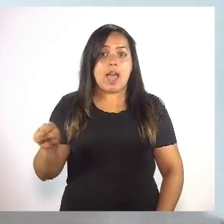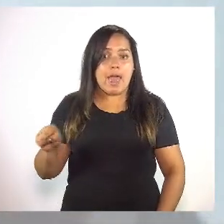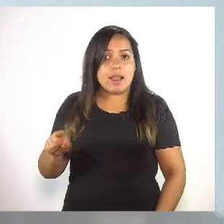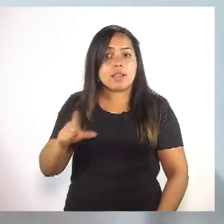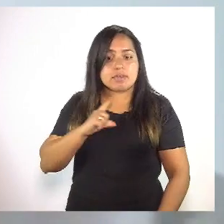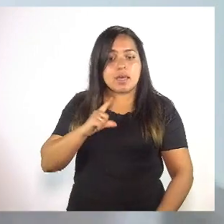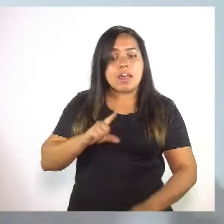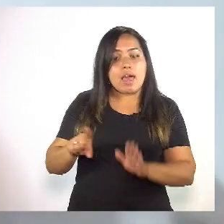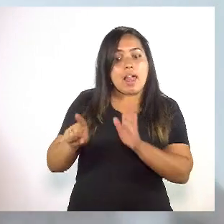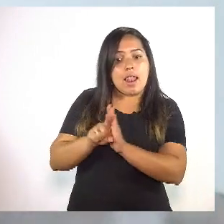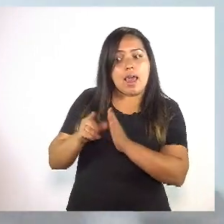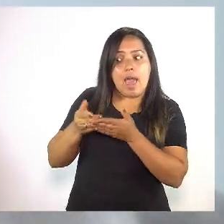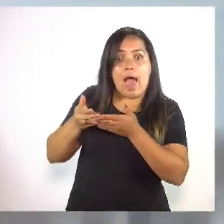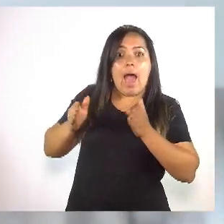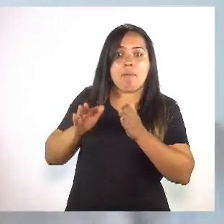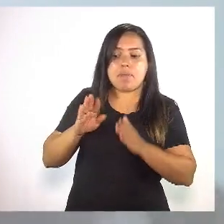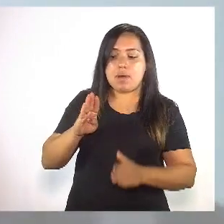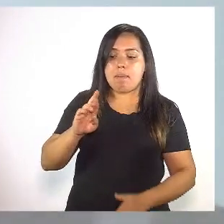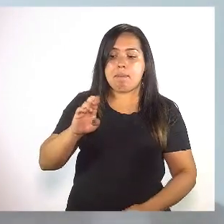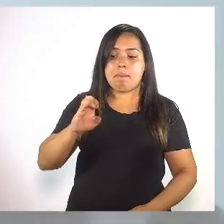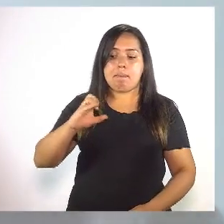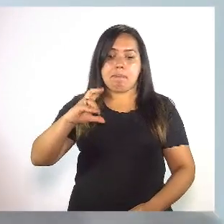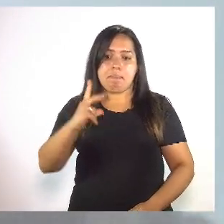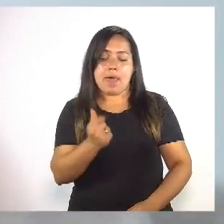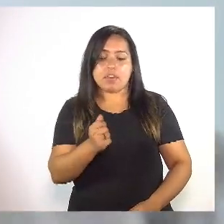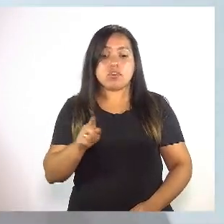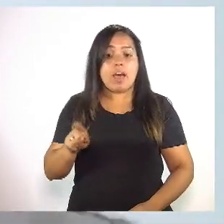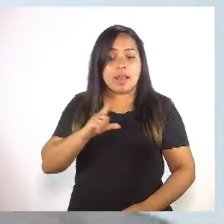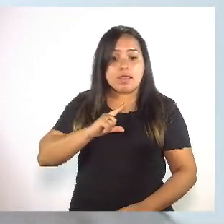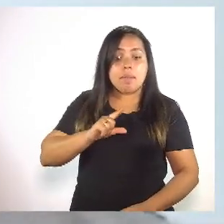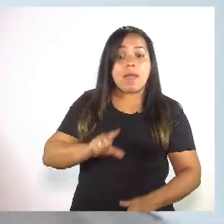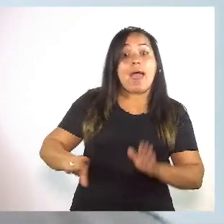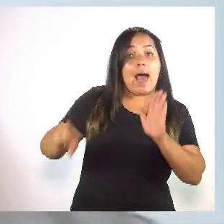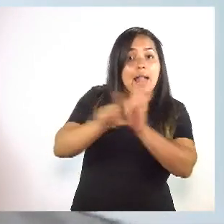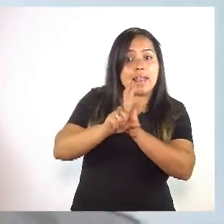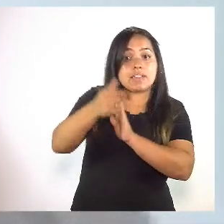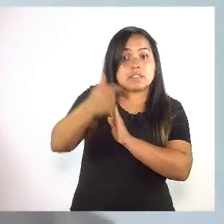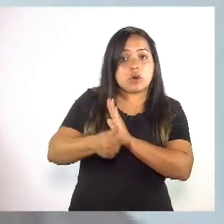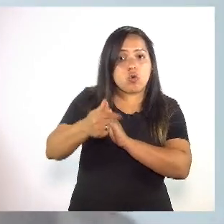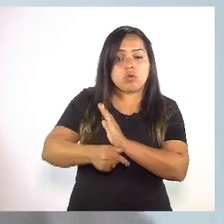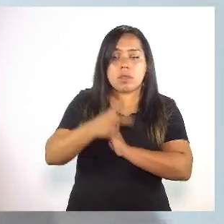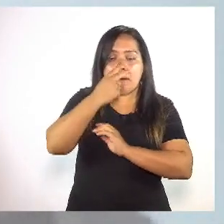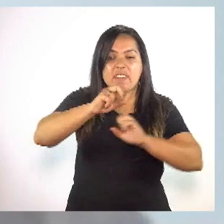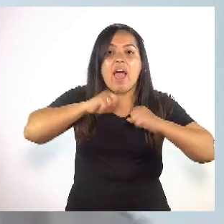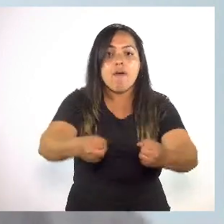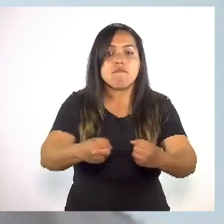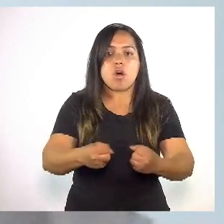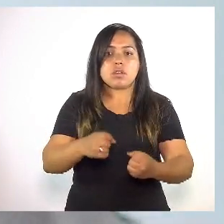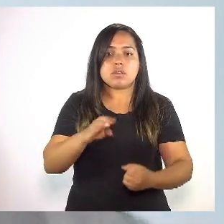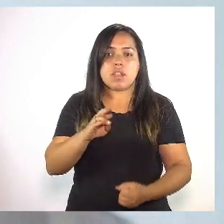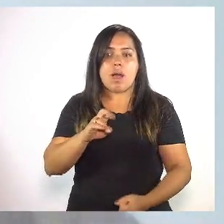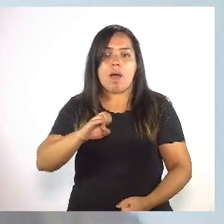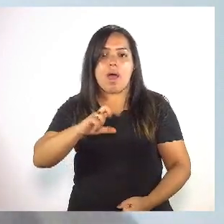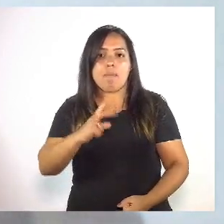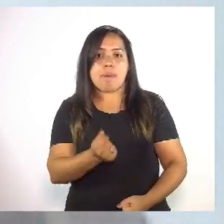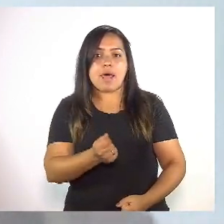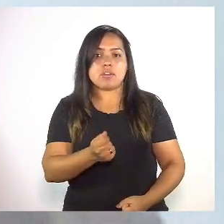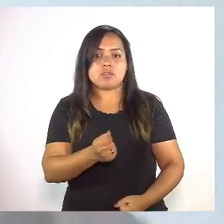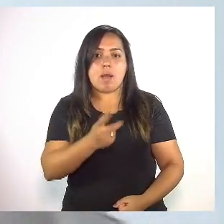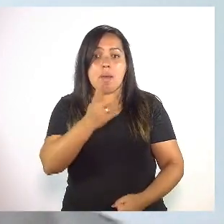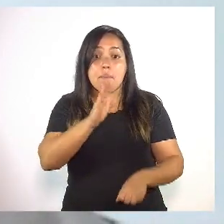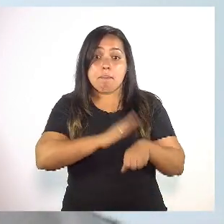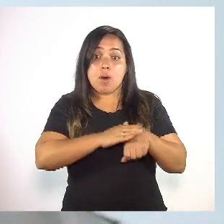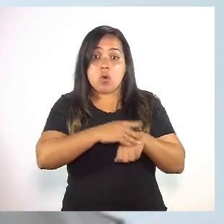mesma abre essa brecha. E a lei complementar que a emendou reforça essa brecha. Então, induz o gestor, pode